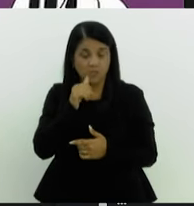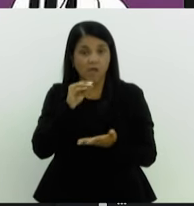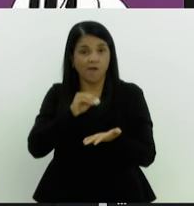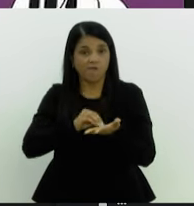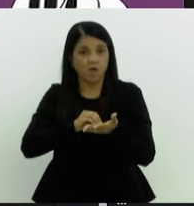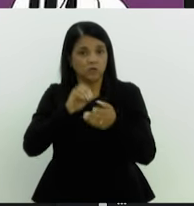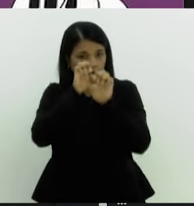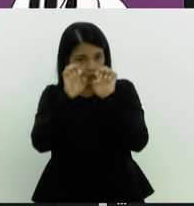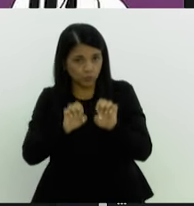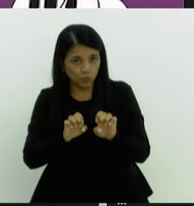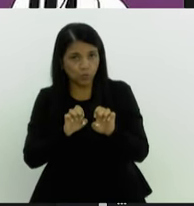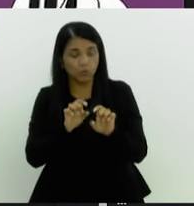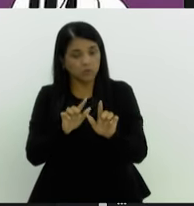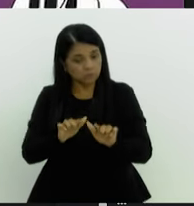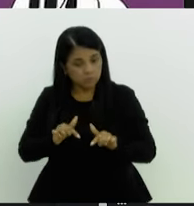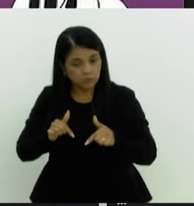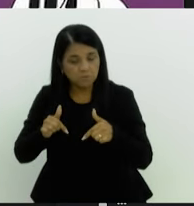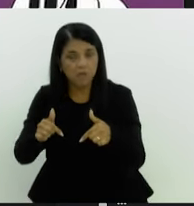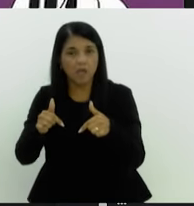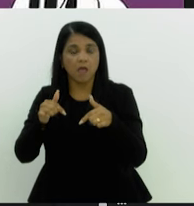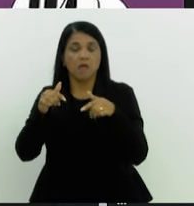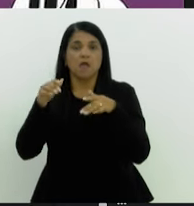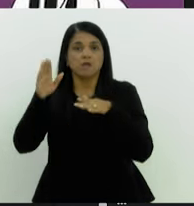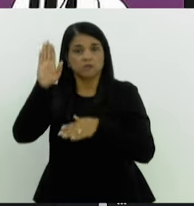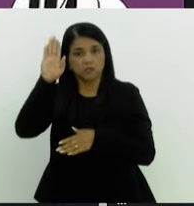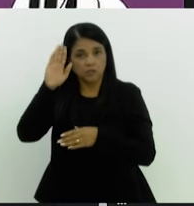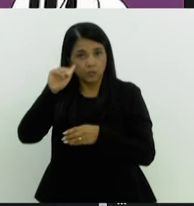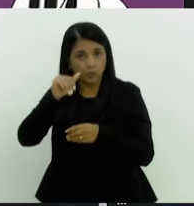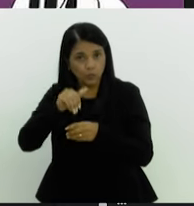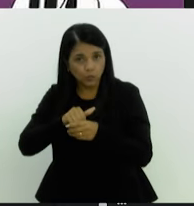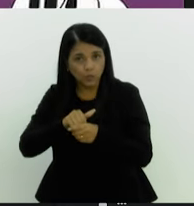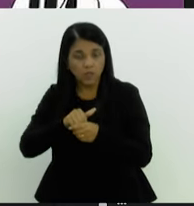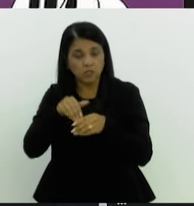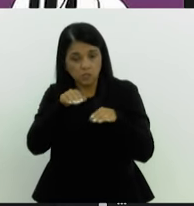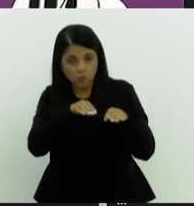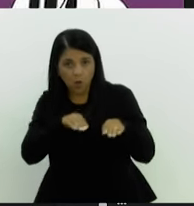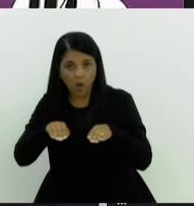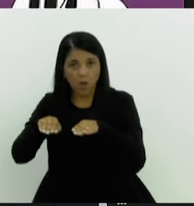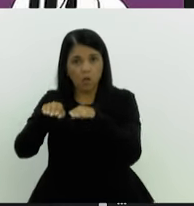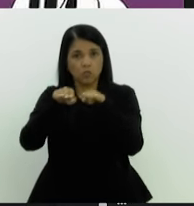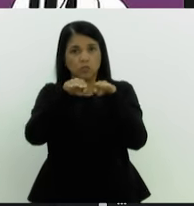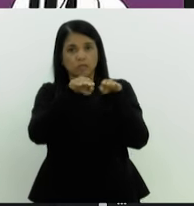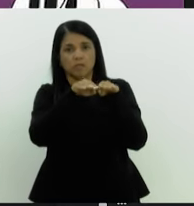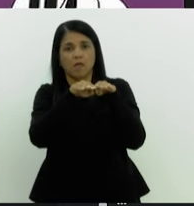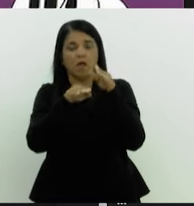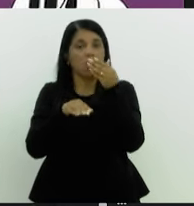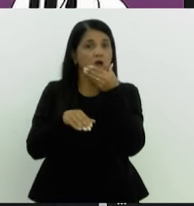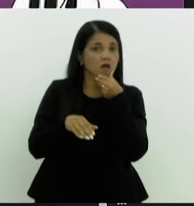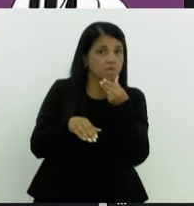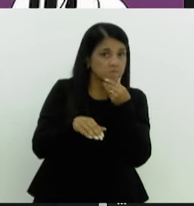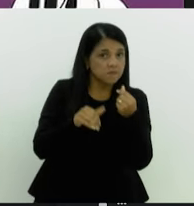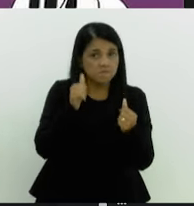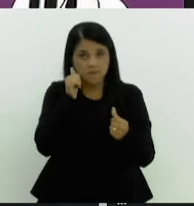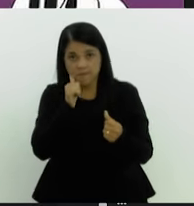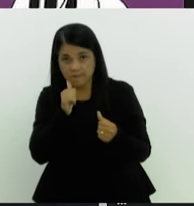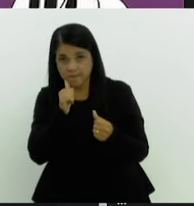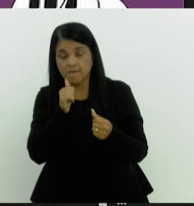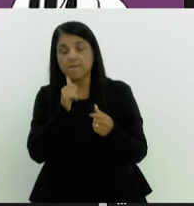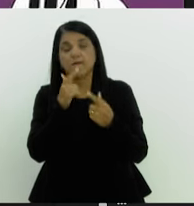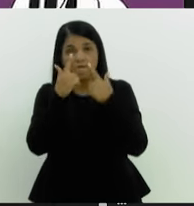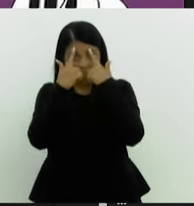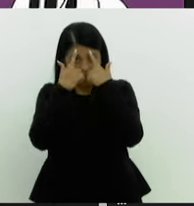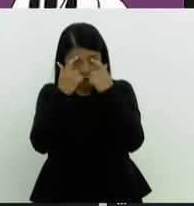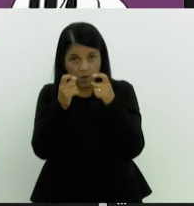possam empenhar as suas candidaturas em condições de igualdade com as campanhas masculinas também é uma forma de